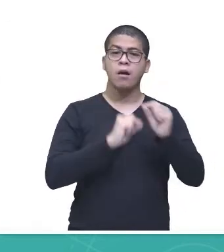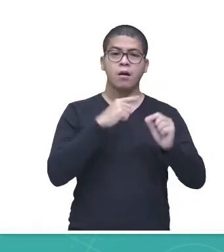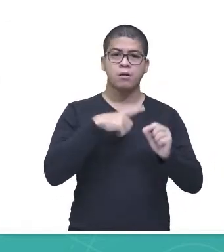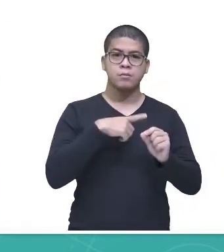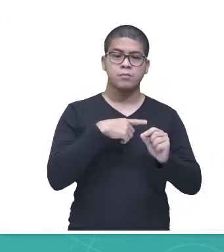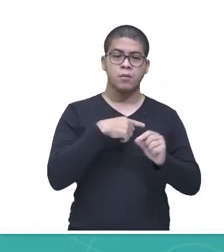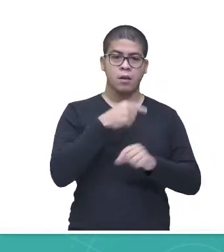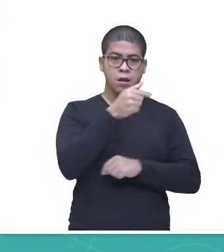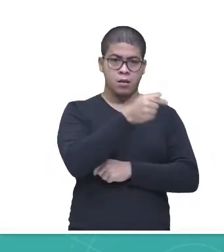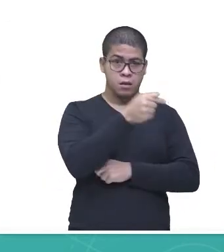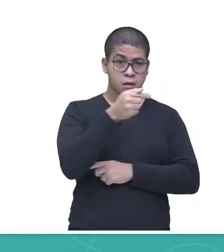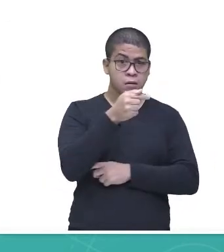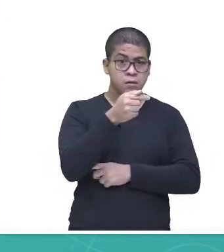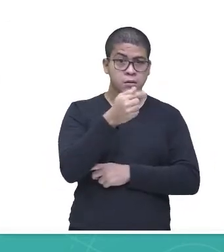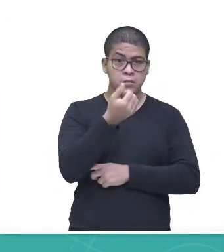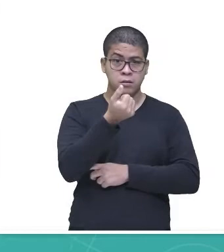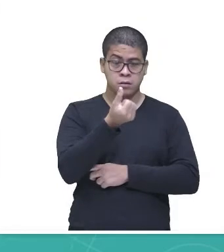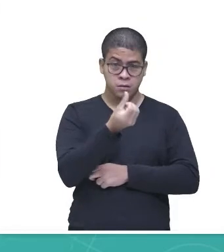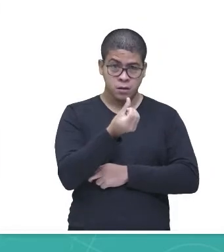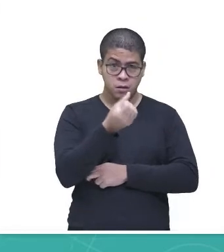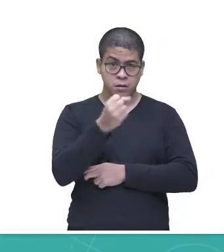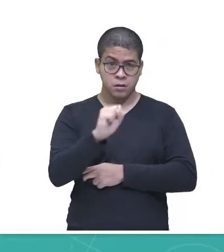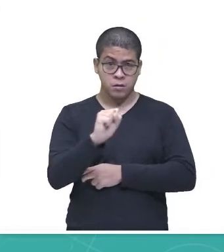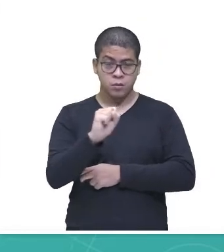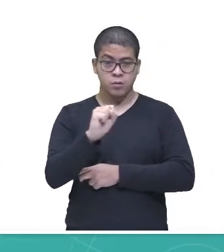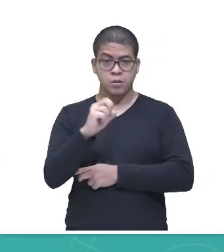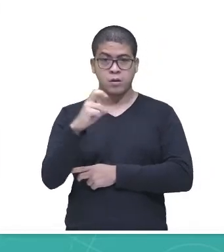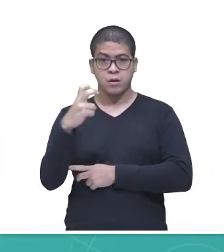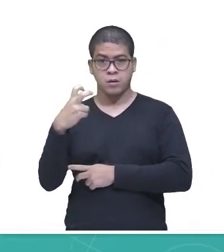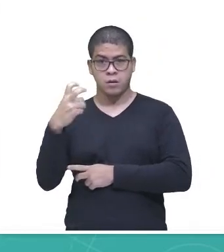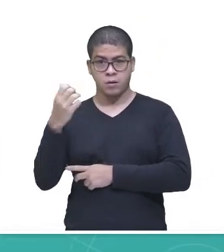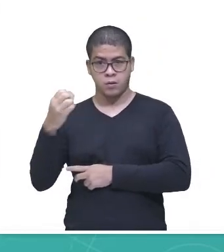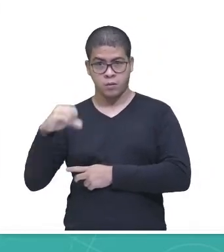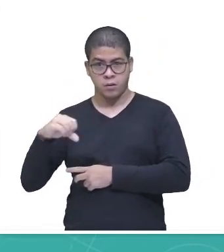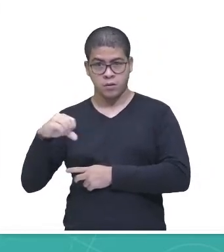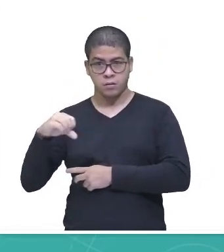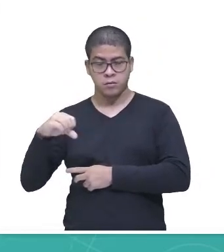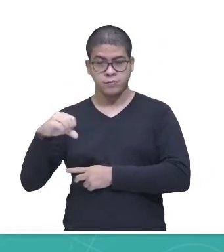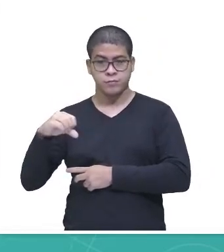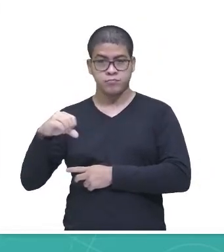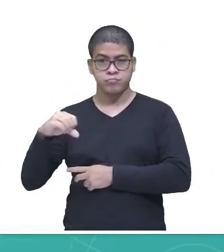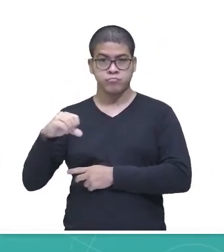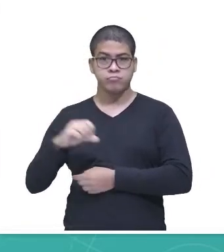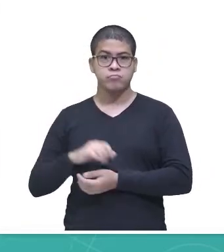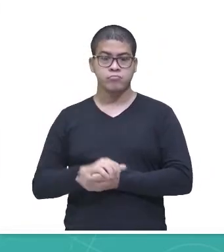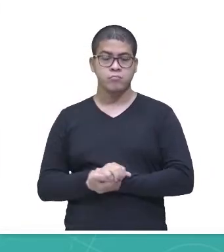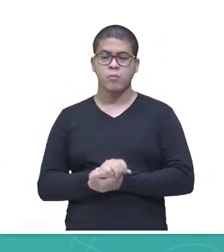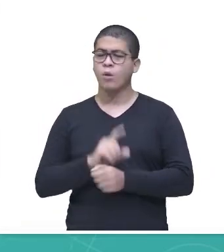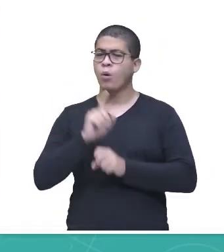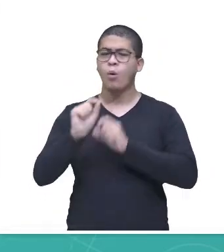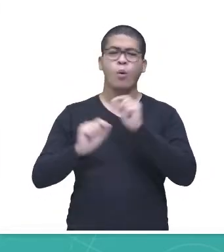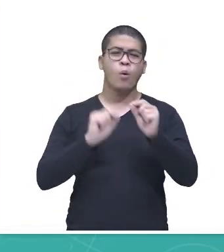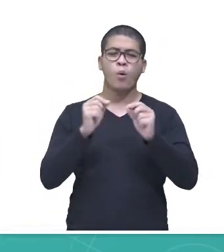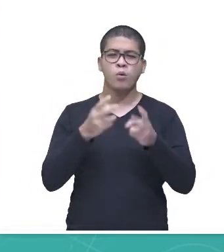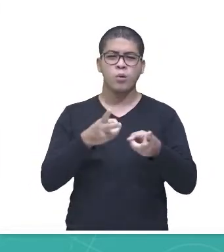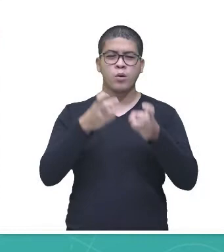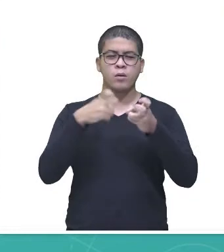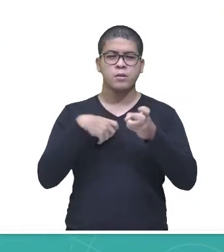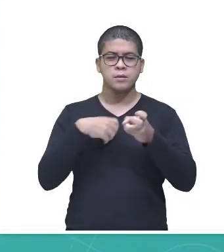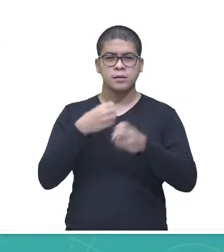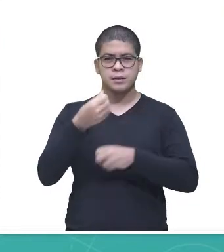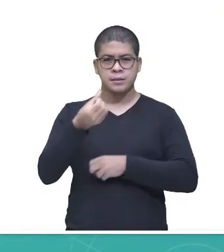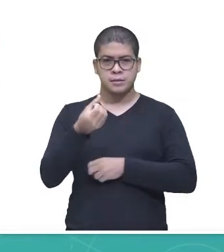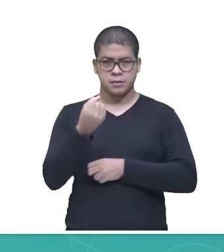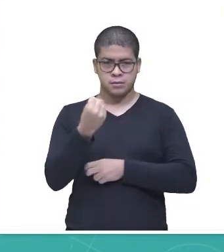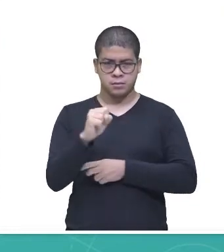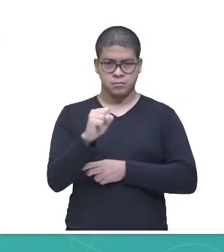77 graus, 68 minutos, 59 segundos. Observe que na coluna dos minutos temos mais de